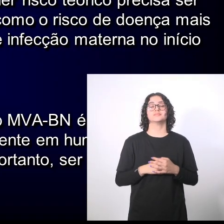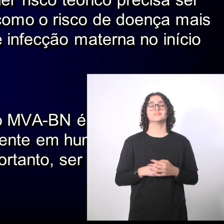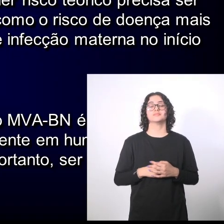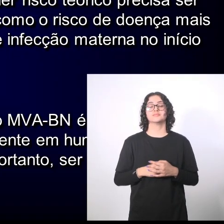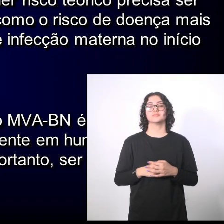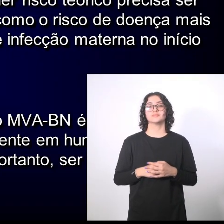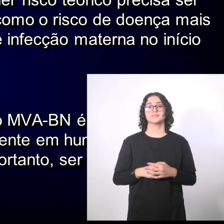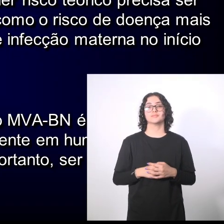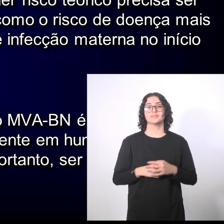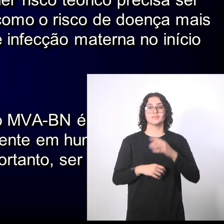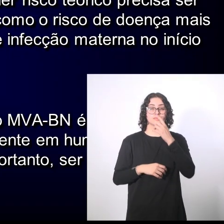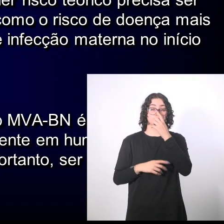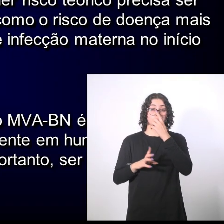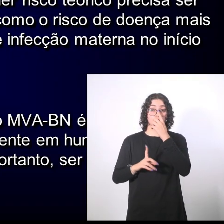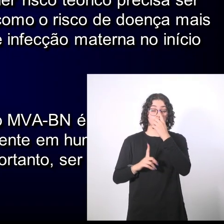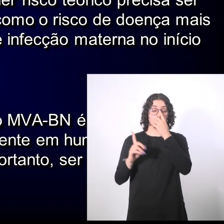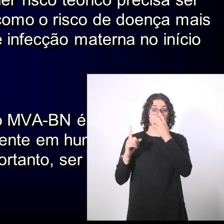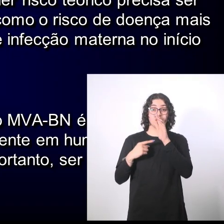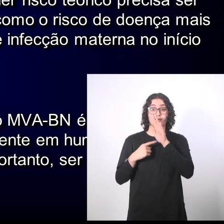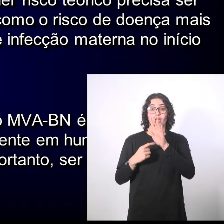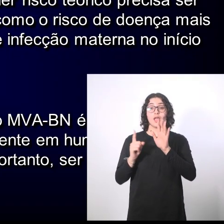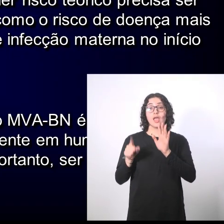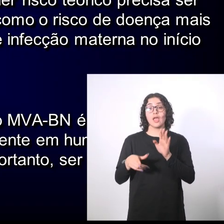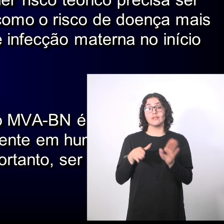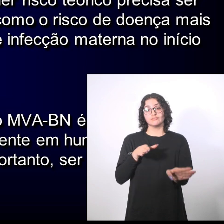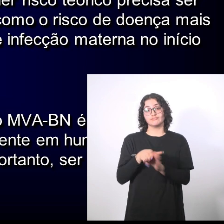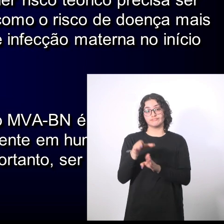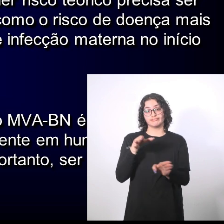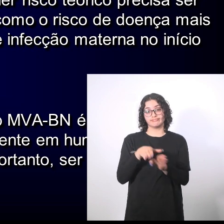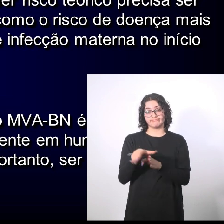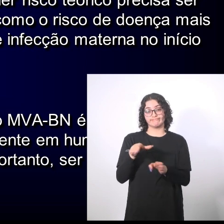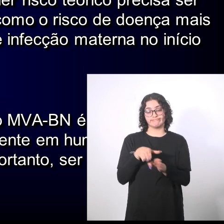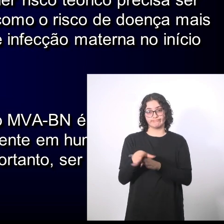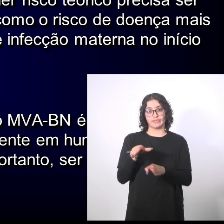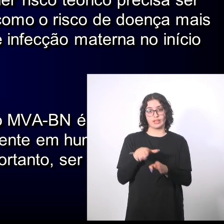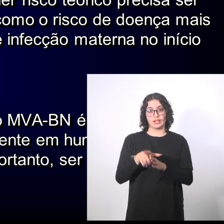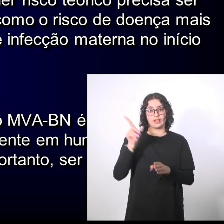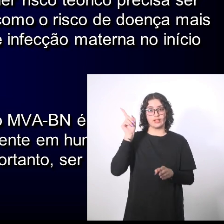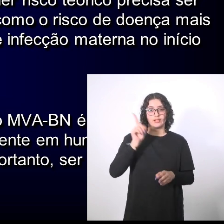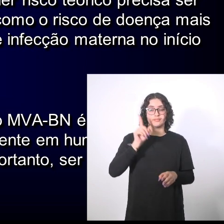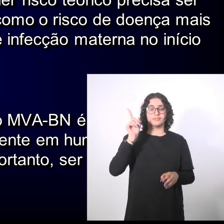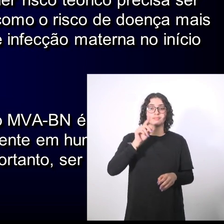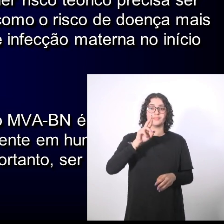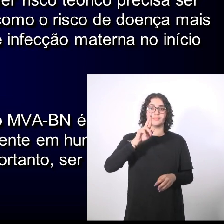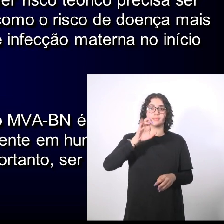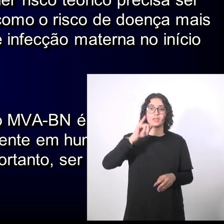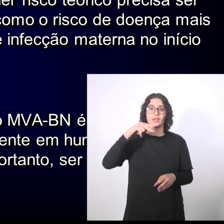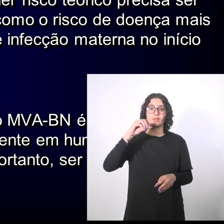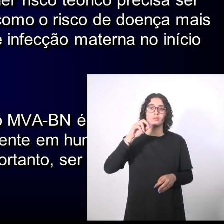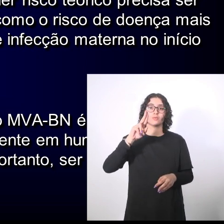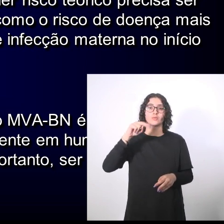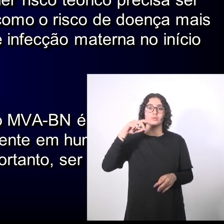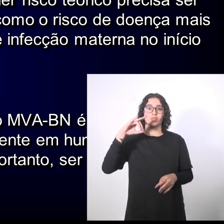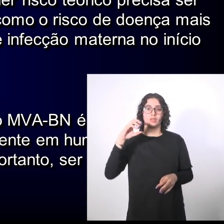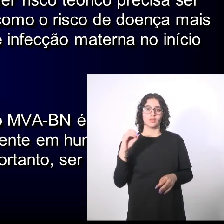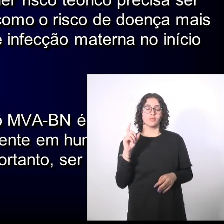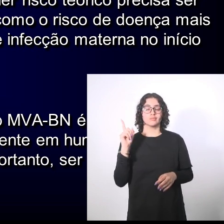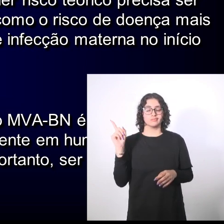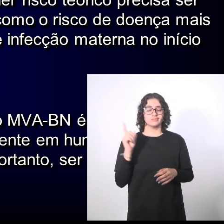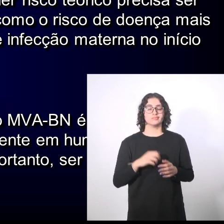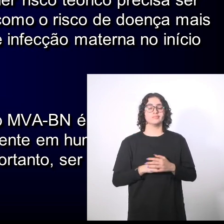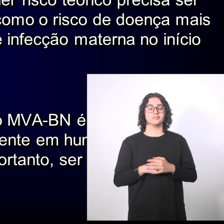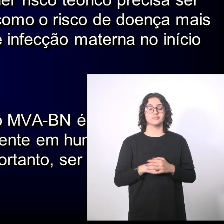Essas são as recomendações também, agora aqui do Reino Unido, que eles acabam de publicar, lá do Public Health